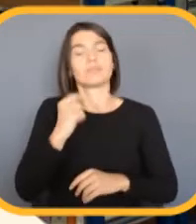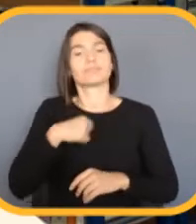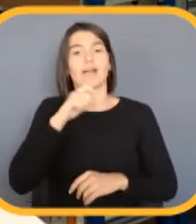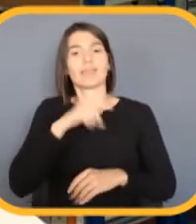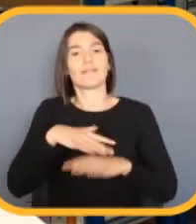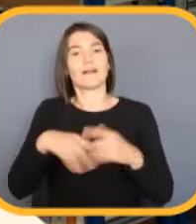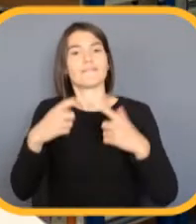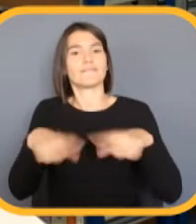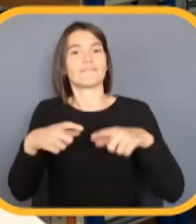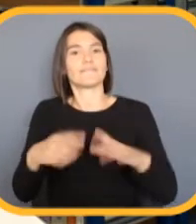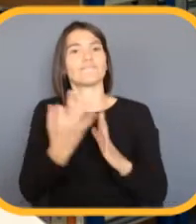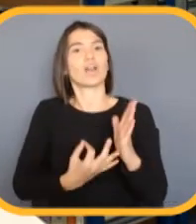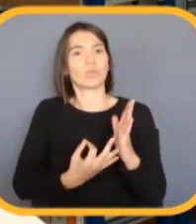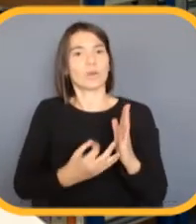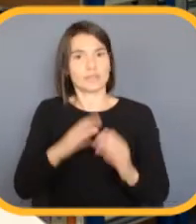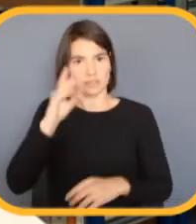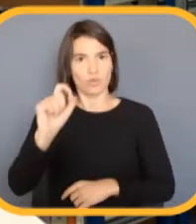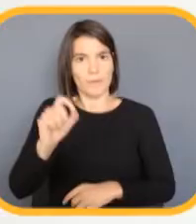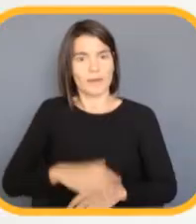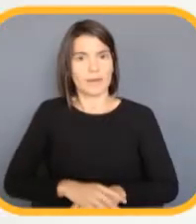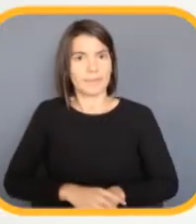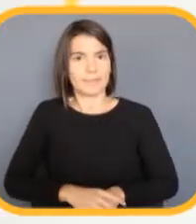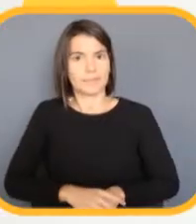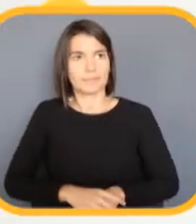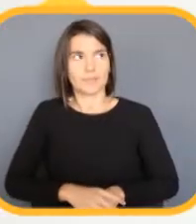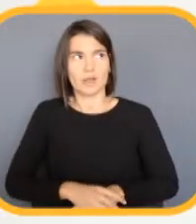passam a poder emitir faturas. Sabes como se chamam?